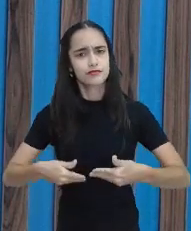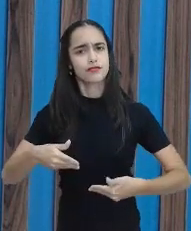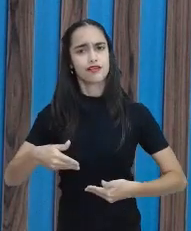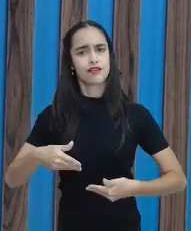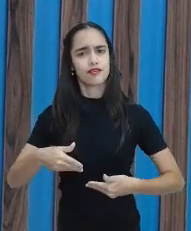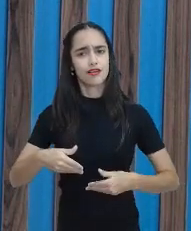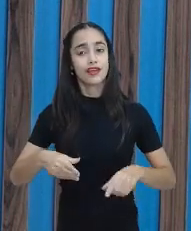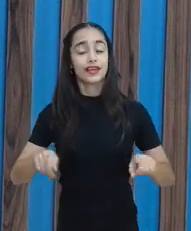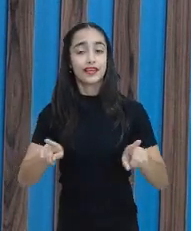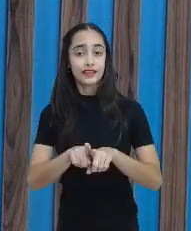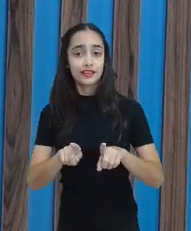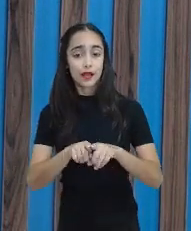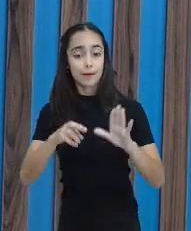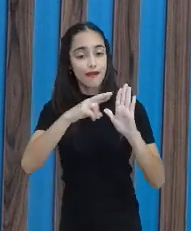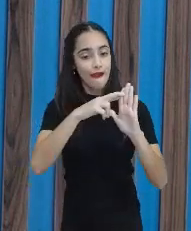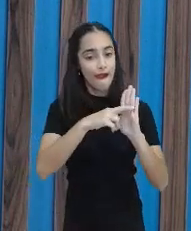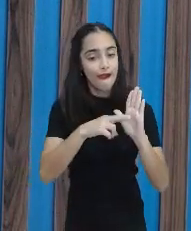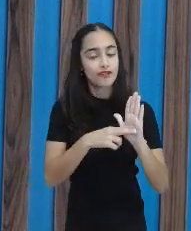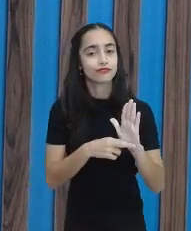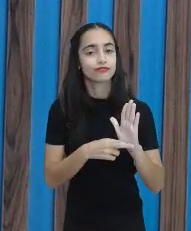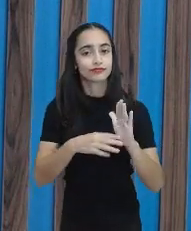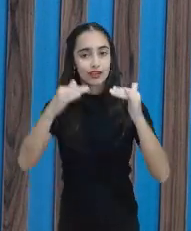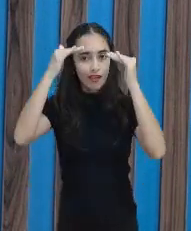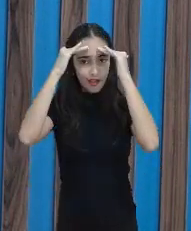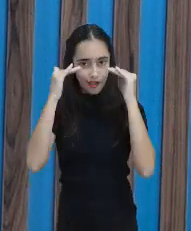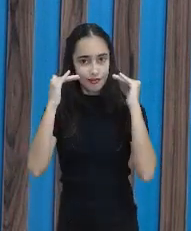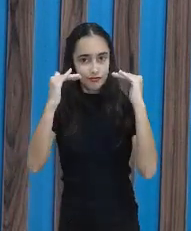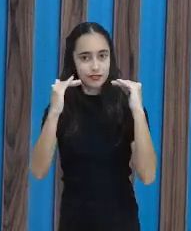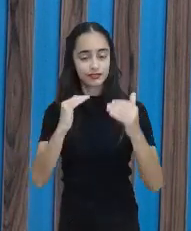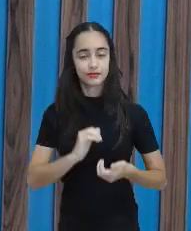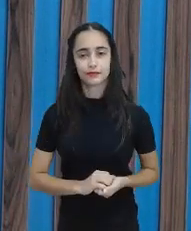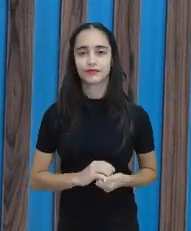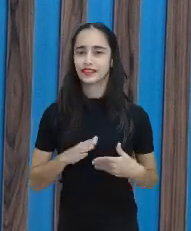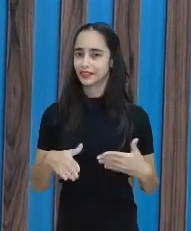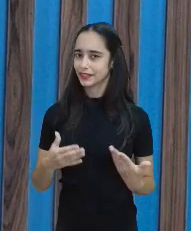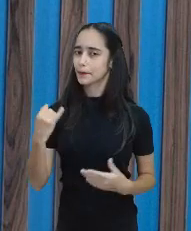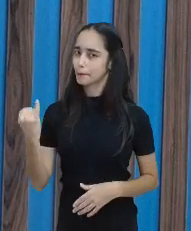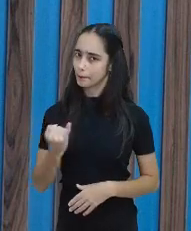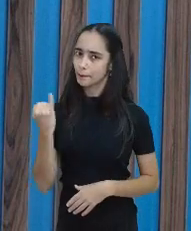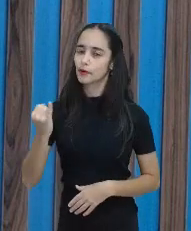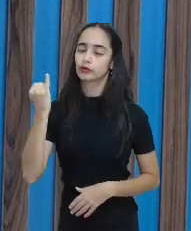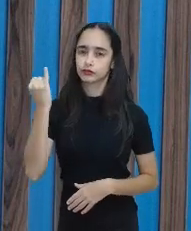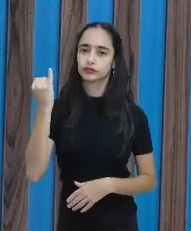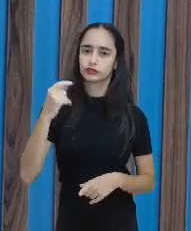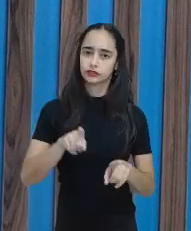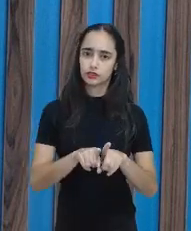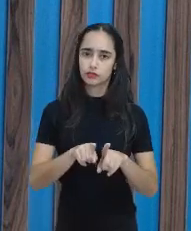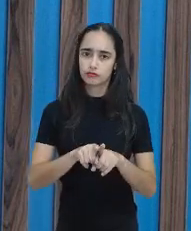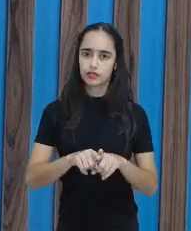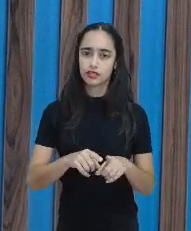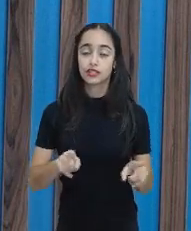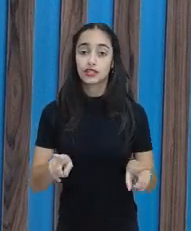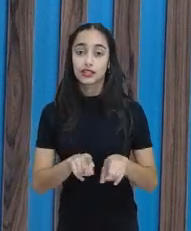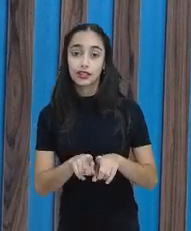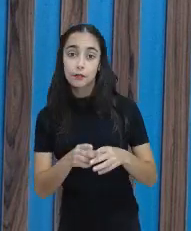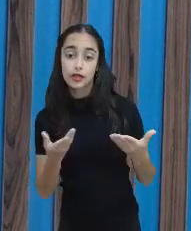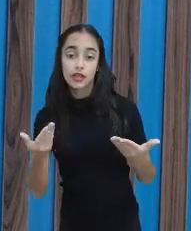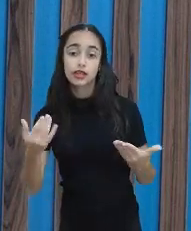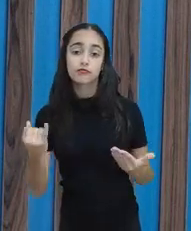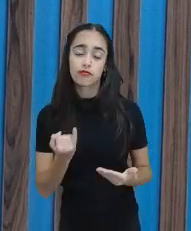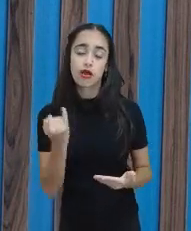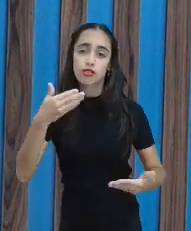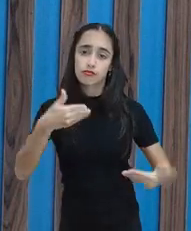os nossos deveres, certo? Então, isso é super importante e uma dessas ferramentas aí da gente participar, né?